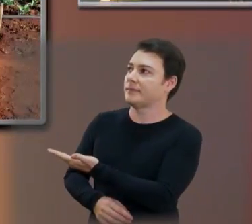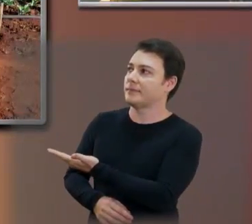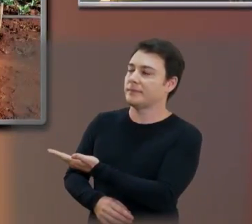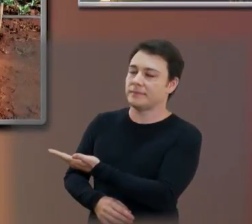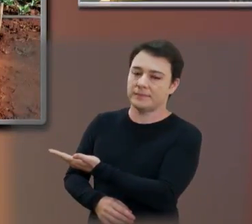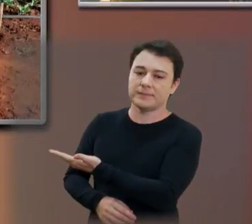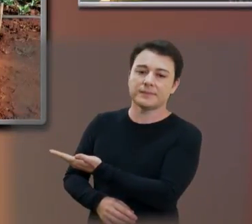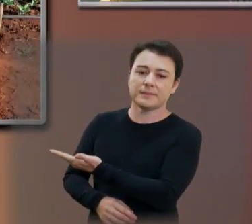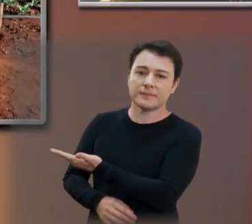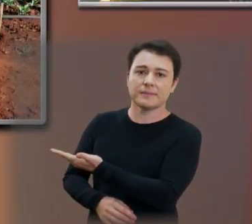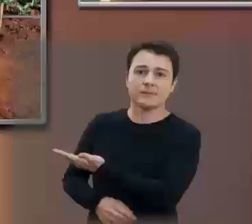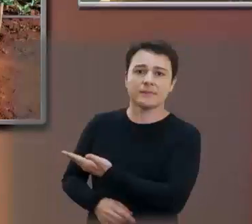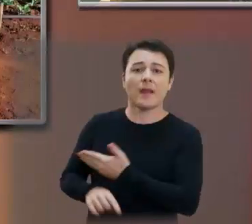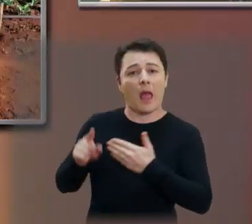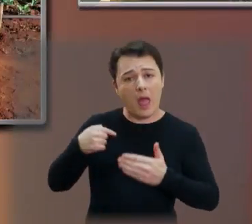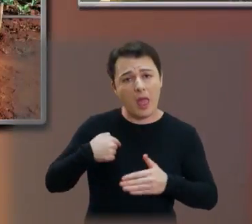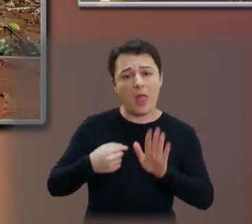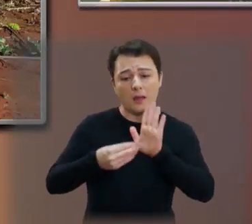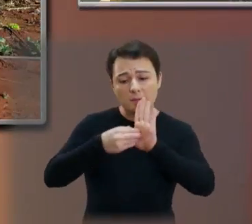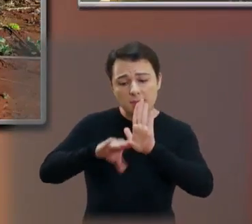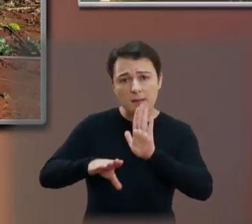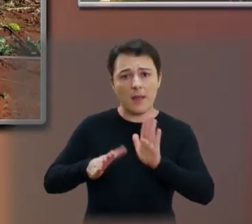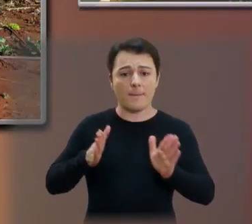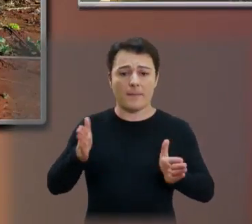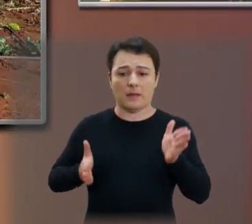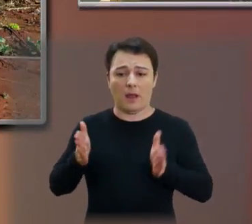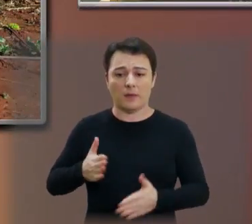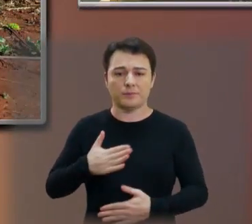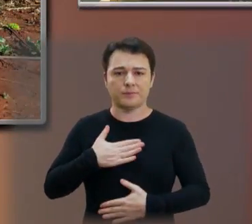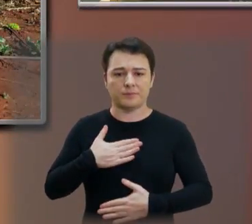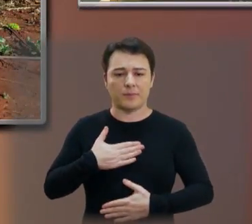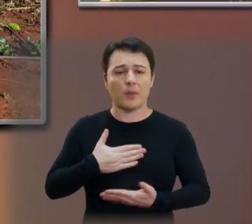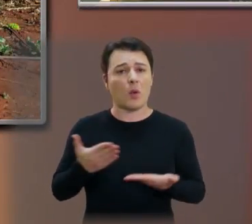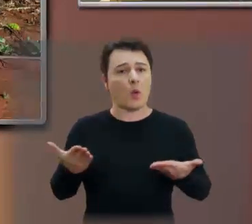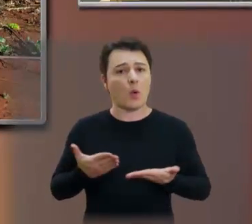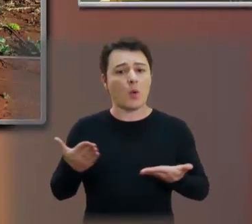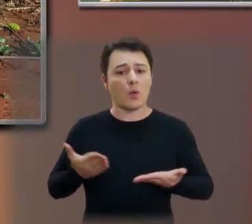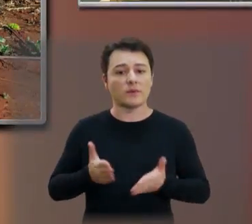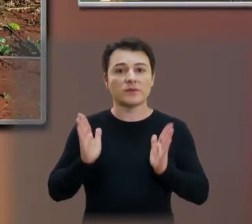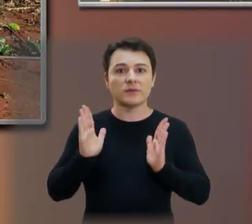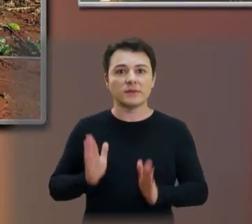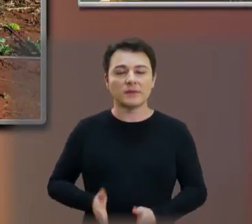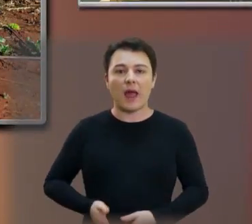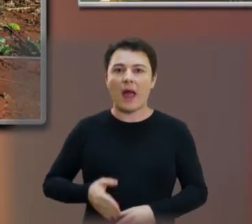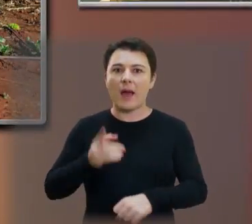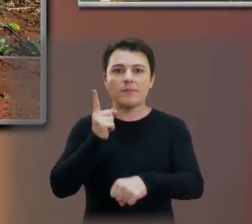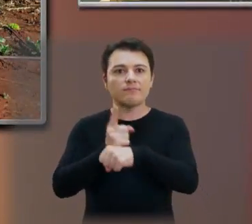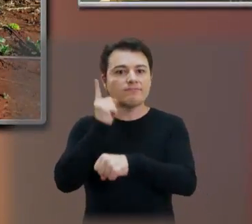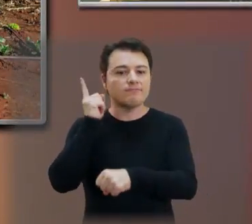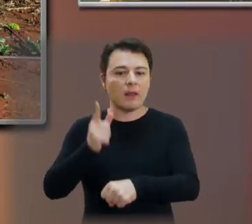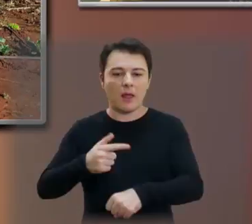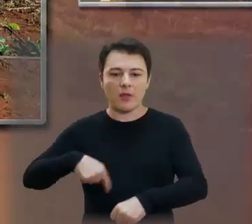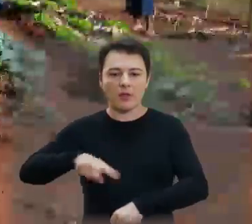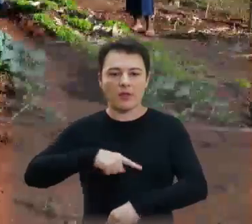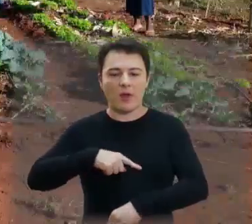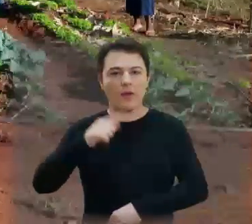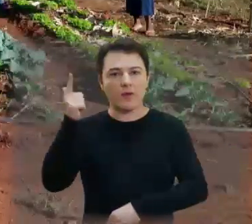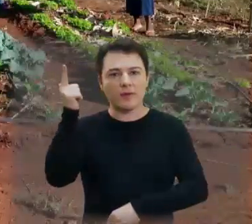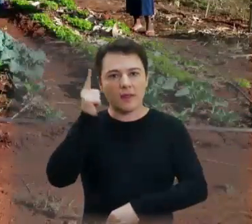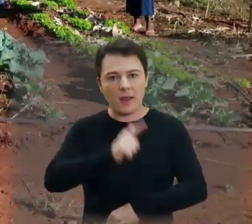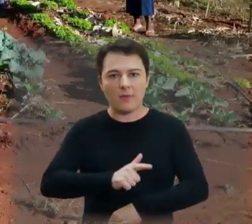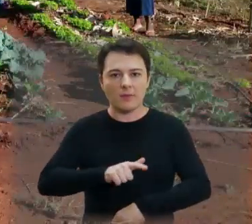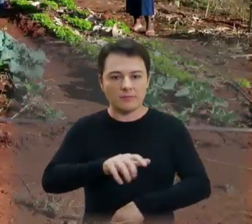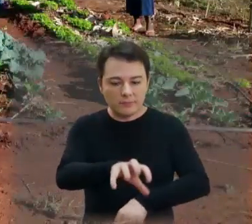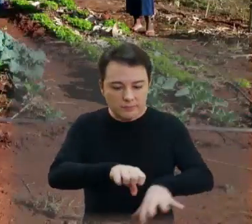do nosso mandato. E hoje foi a primeira colheita da horta comunitária lá no Jardim São